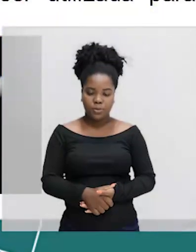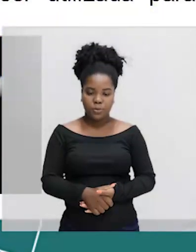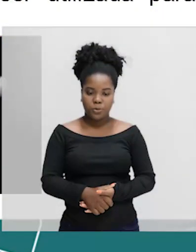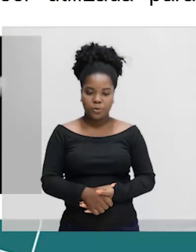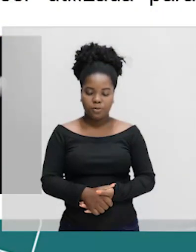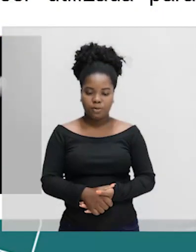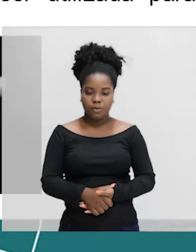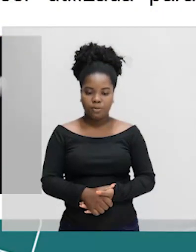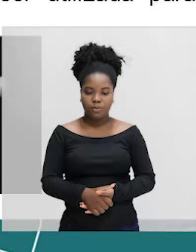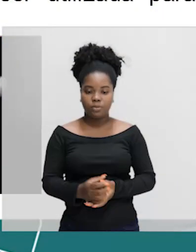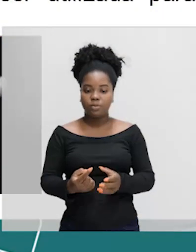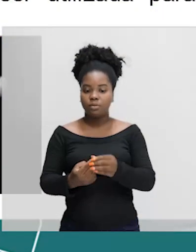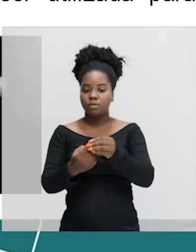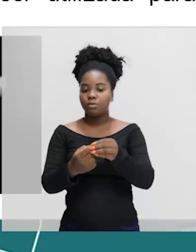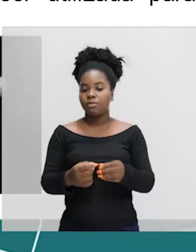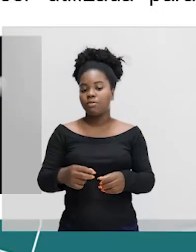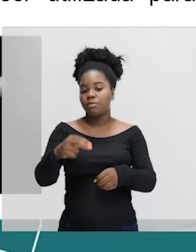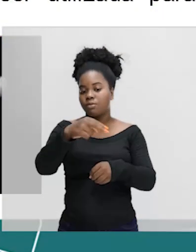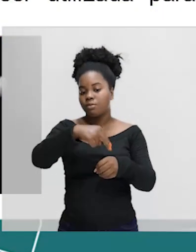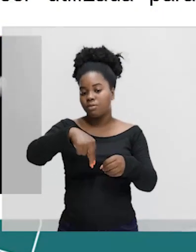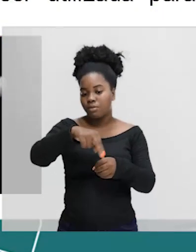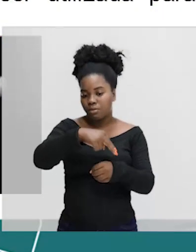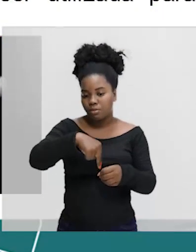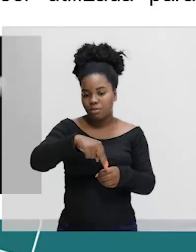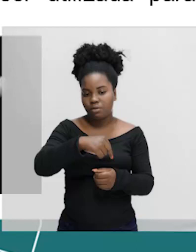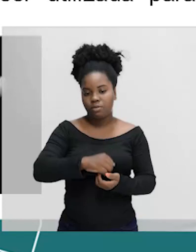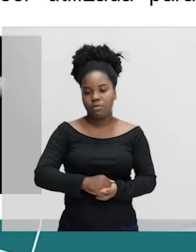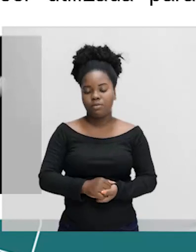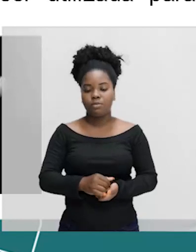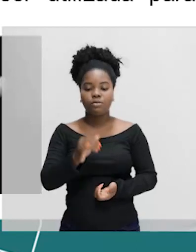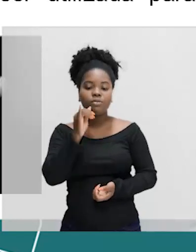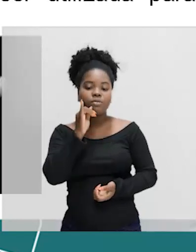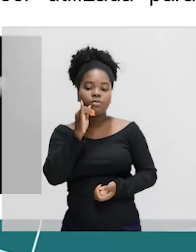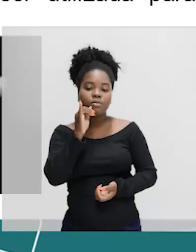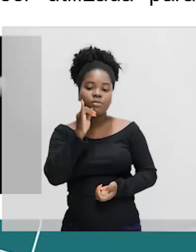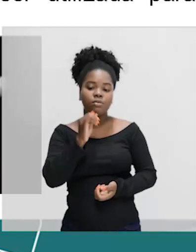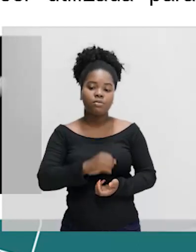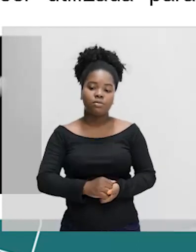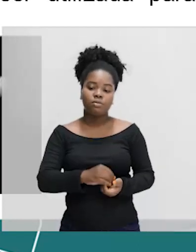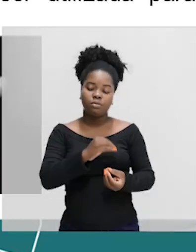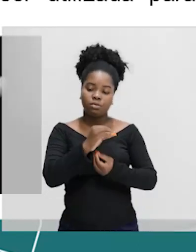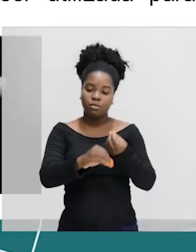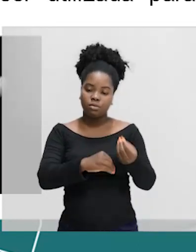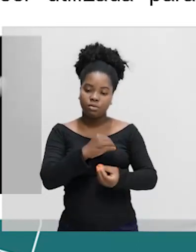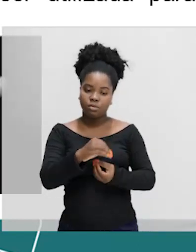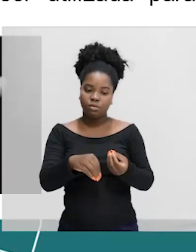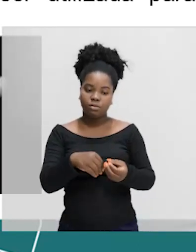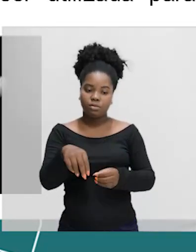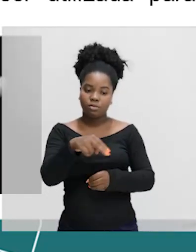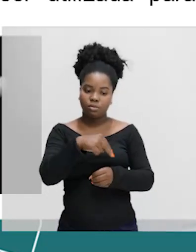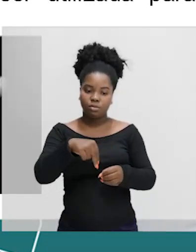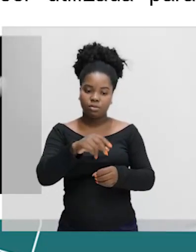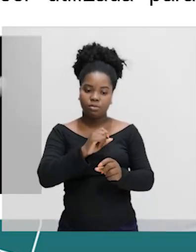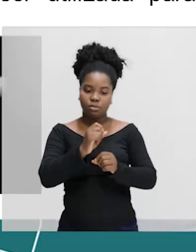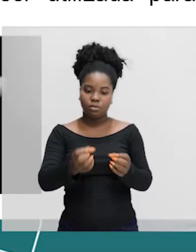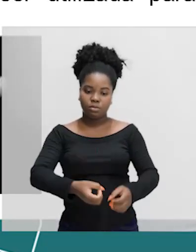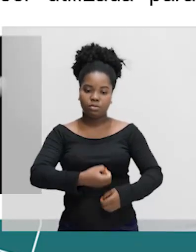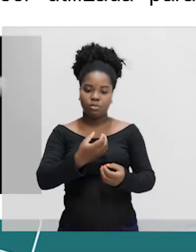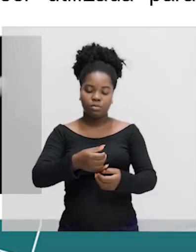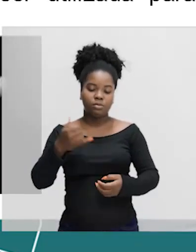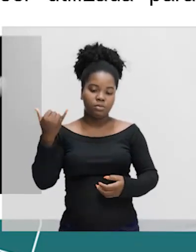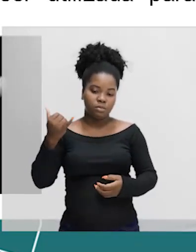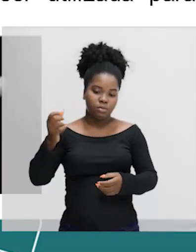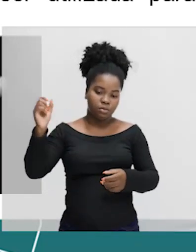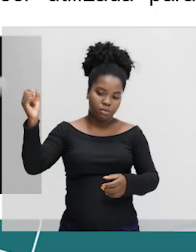esse único núcleo é mais pesado. Um exemplo importante de reação de fusão é o processo de produção de energia no